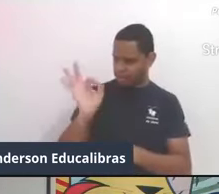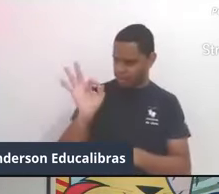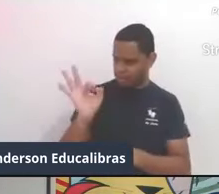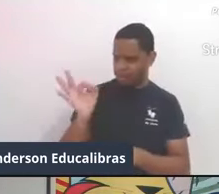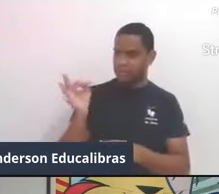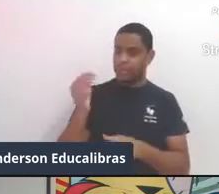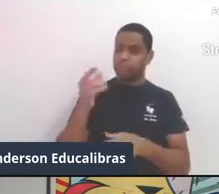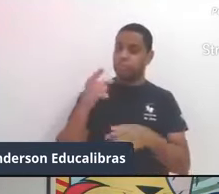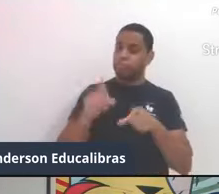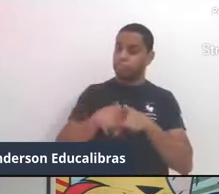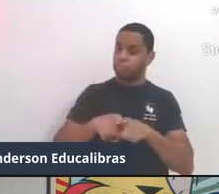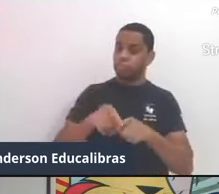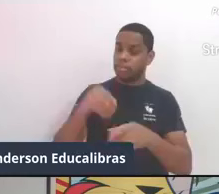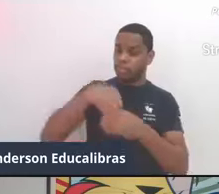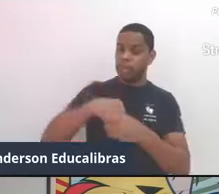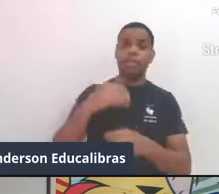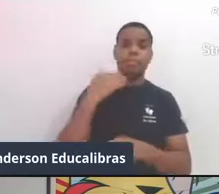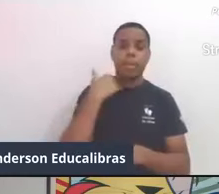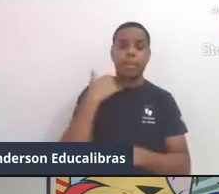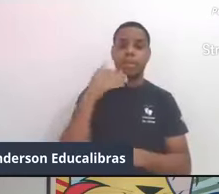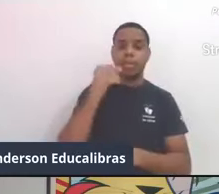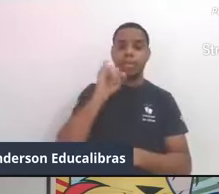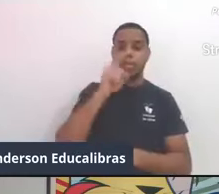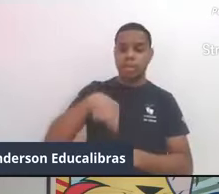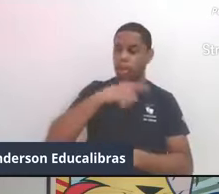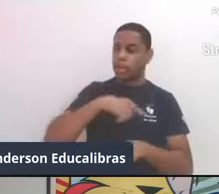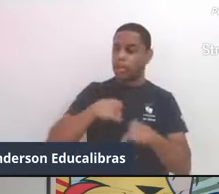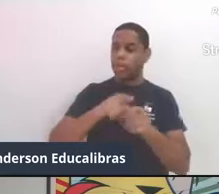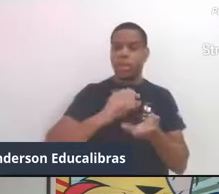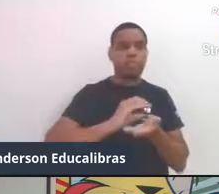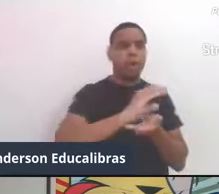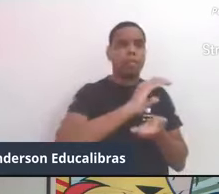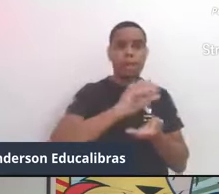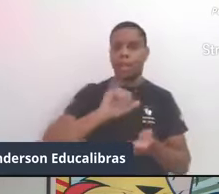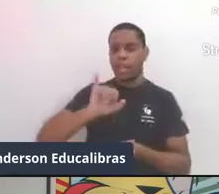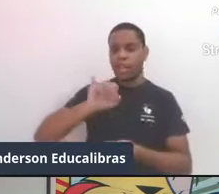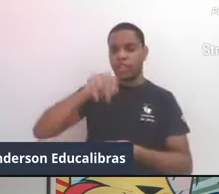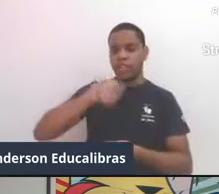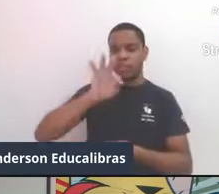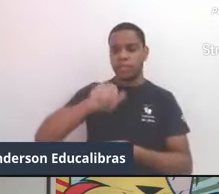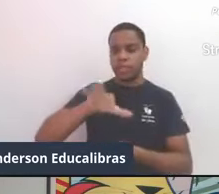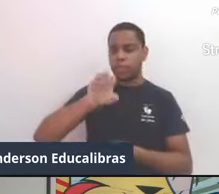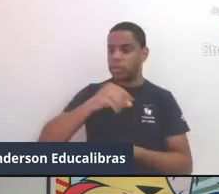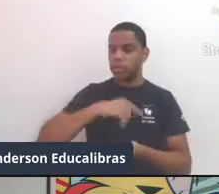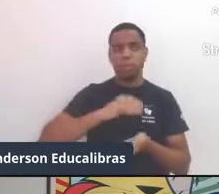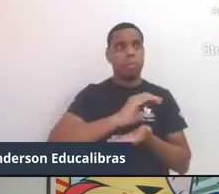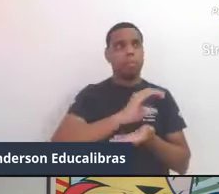banco, como investimentos externos, né? A gente pode ter aqui, no nosso caso, uma experiência